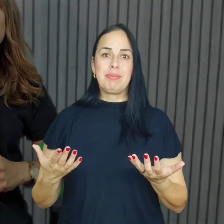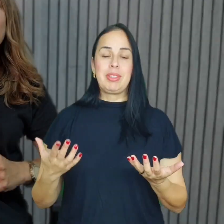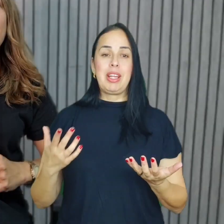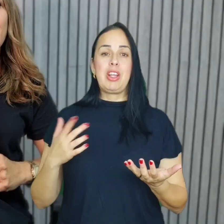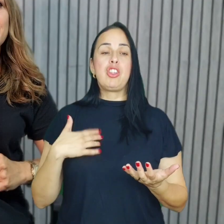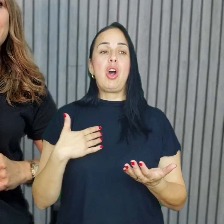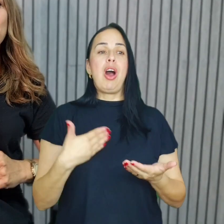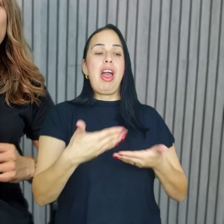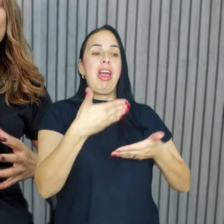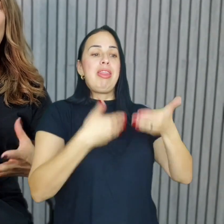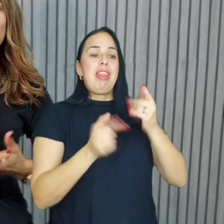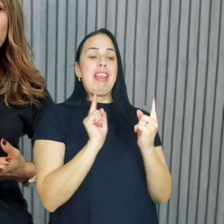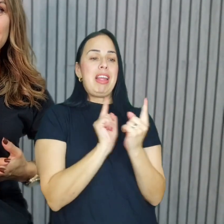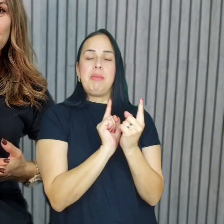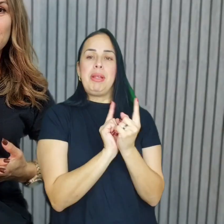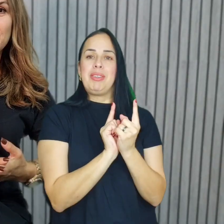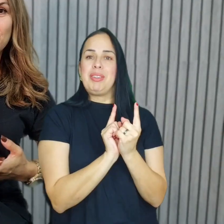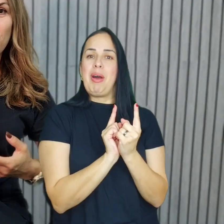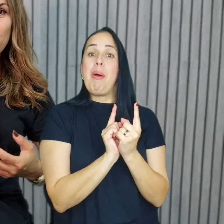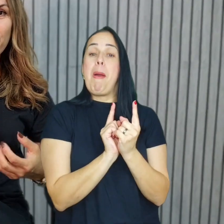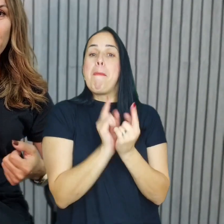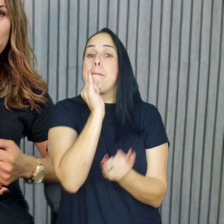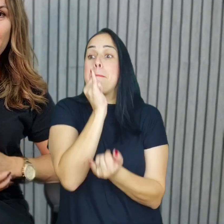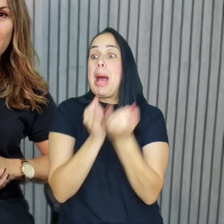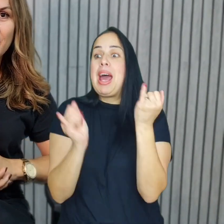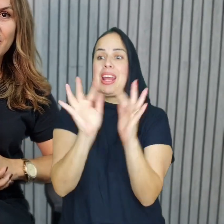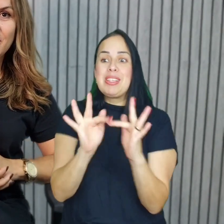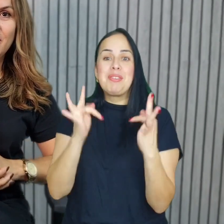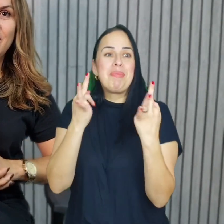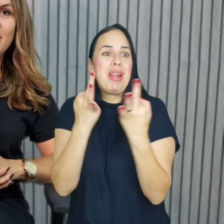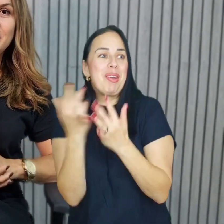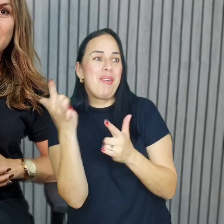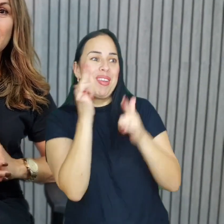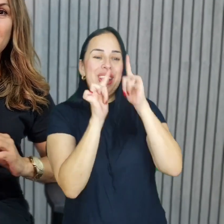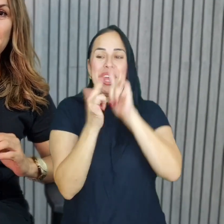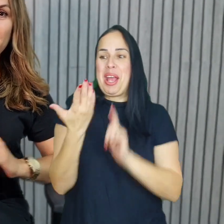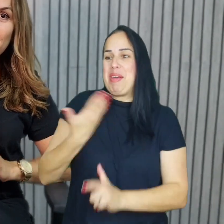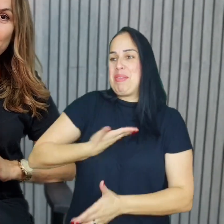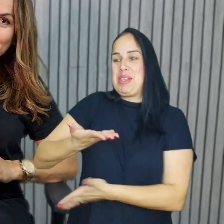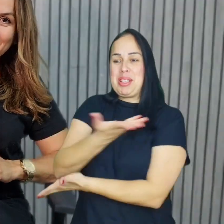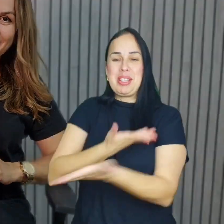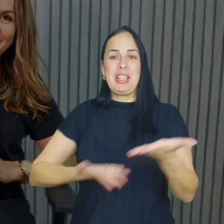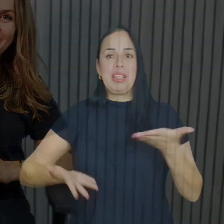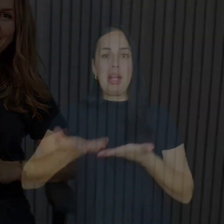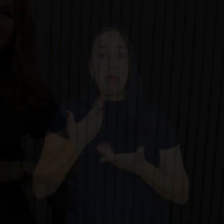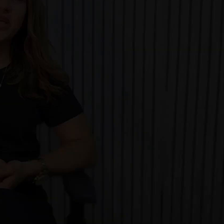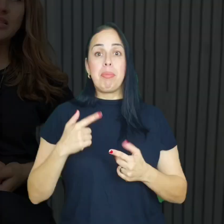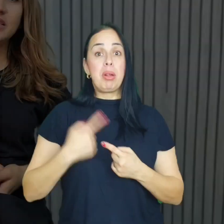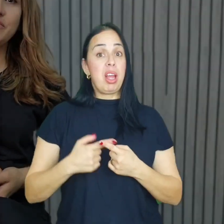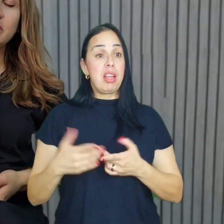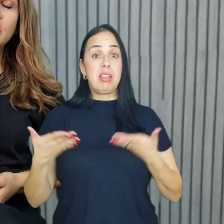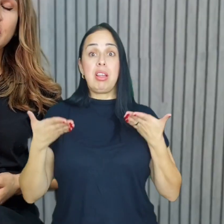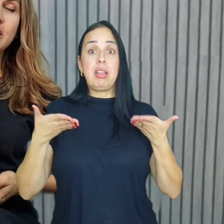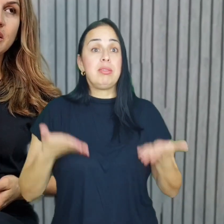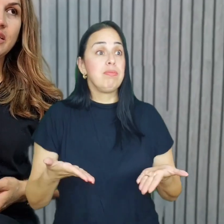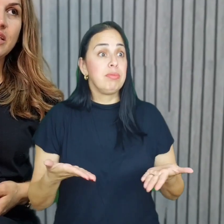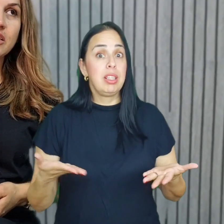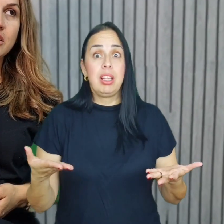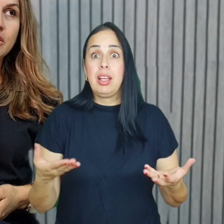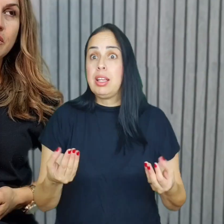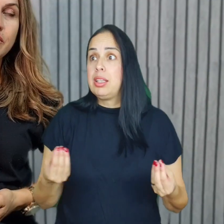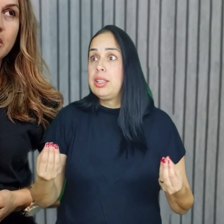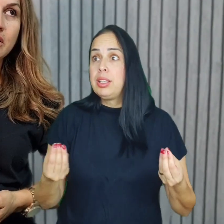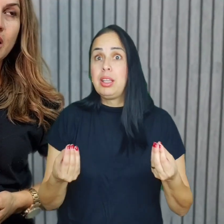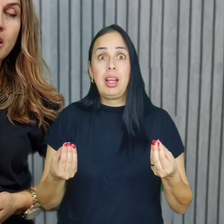a gente não é só um atendido, a gente se torna uma família e a gente ganha amigos, porque às vezes você chega